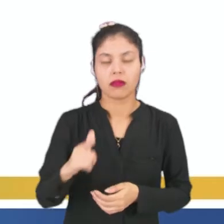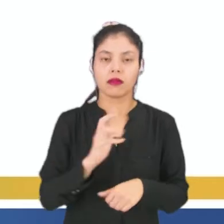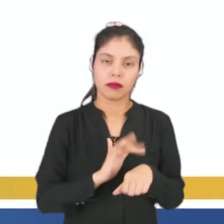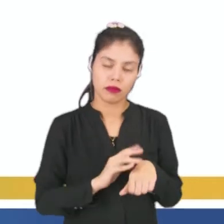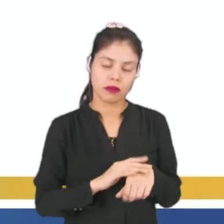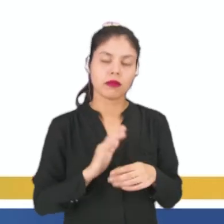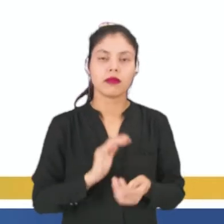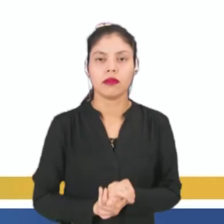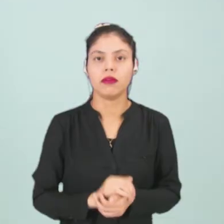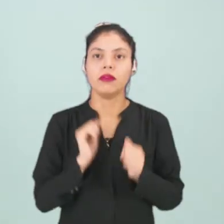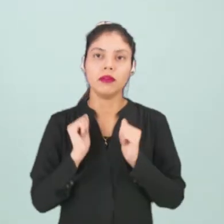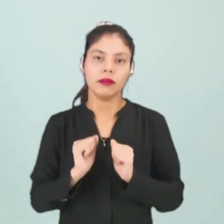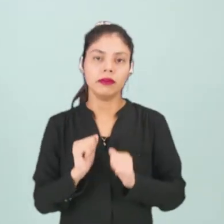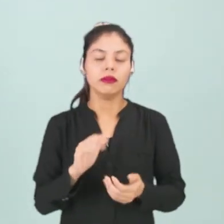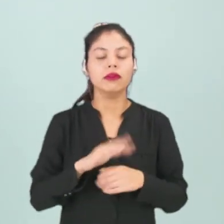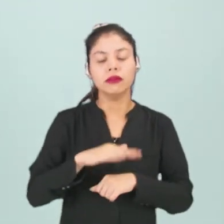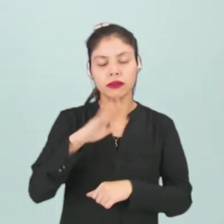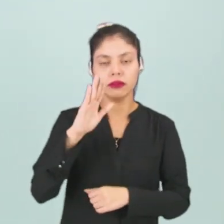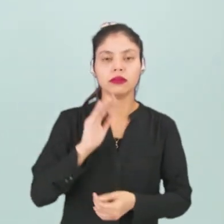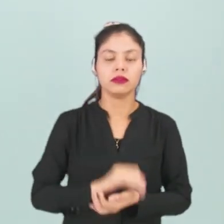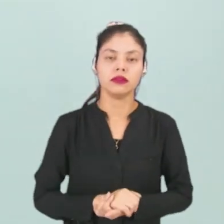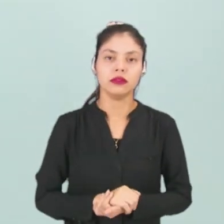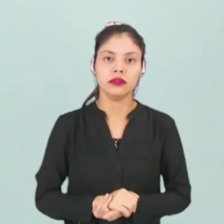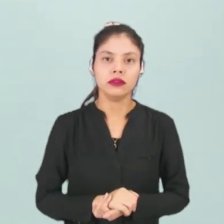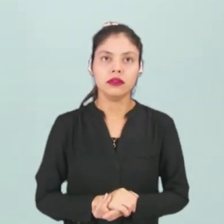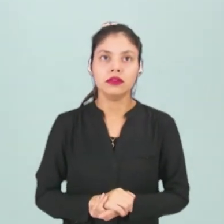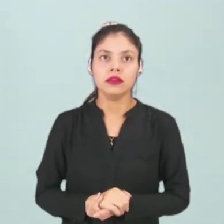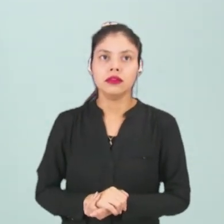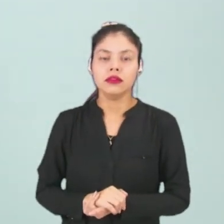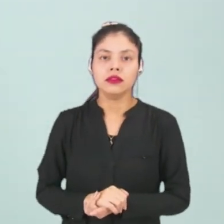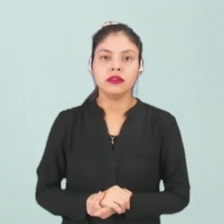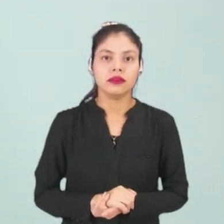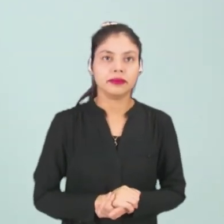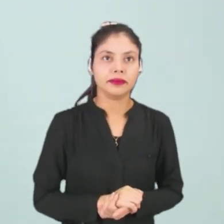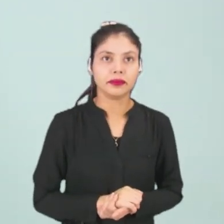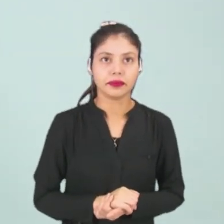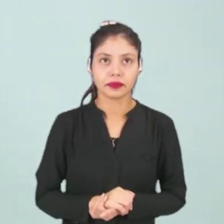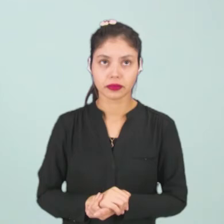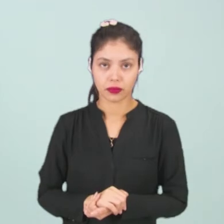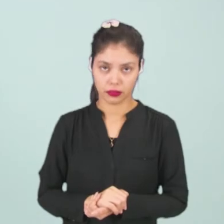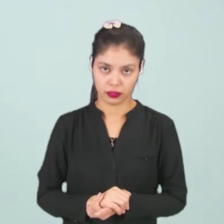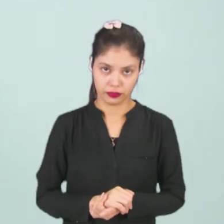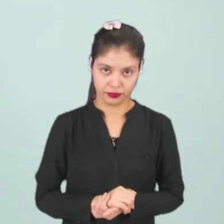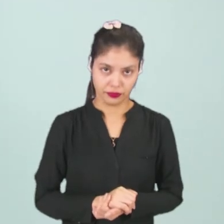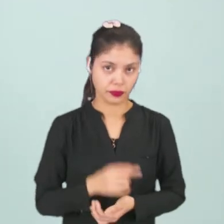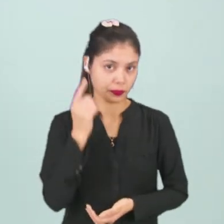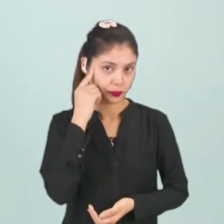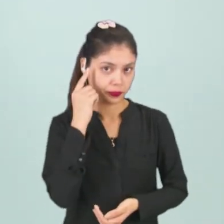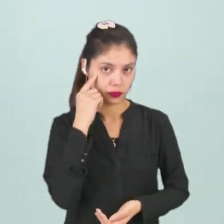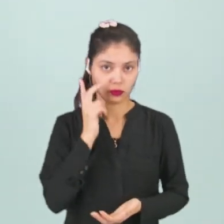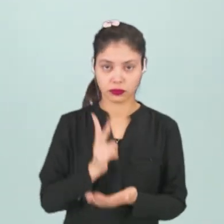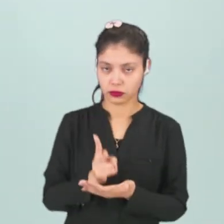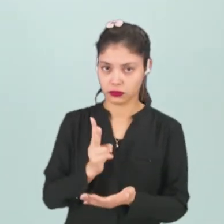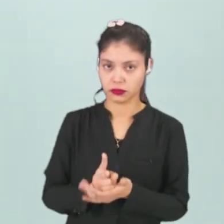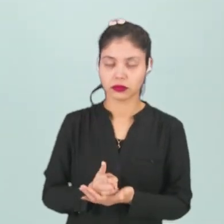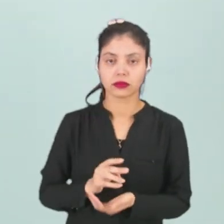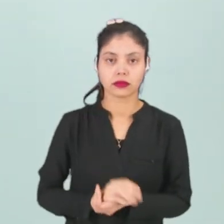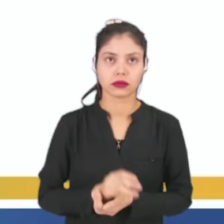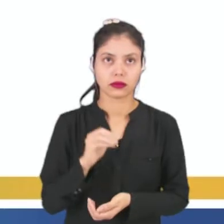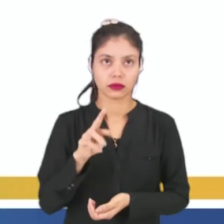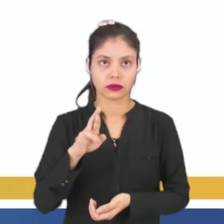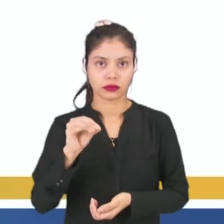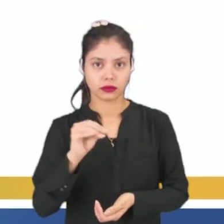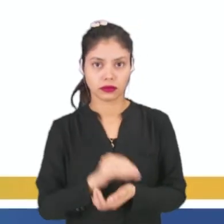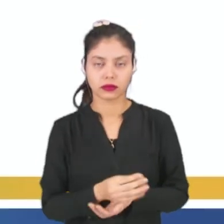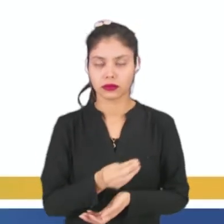doença, né? Porque pode ser algo a mais. E continua o mesmo pensamento, né, místico-religioso, que